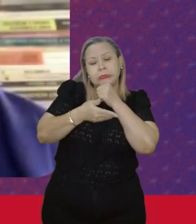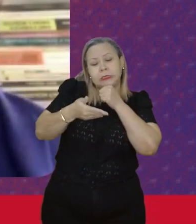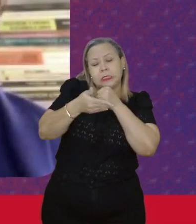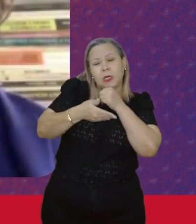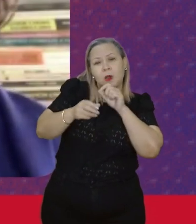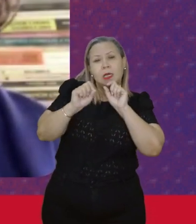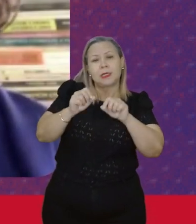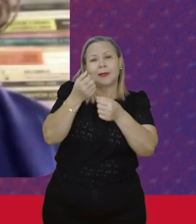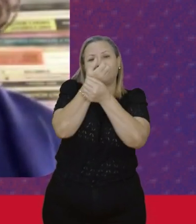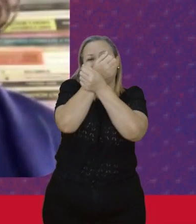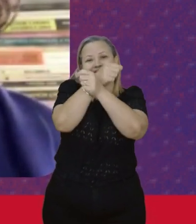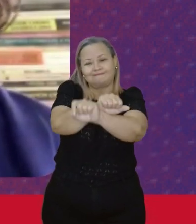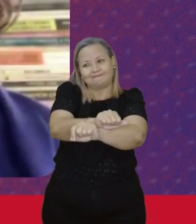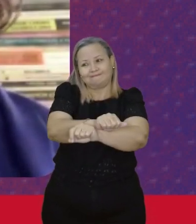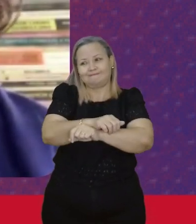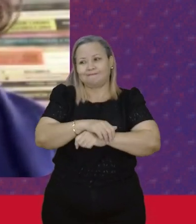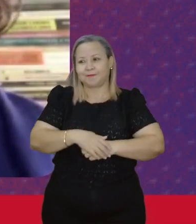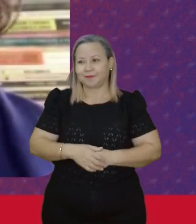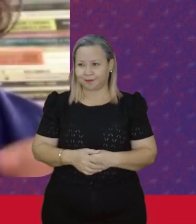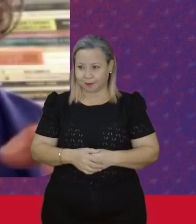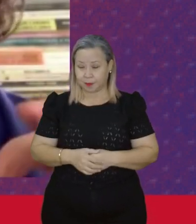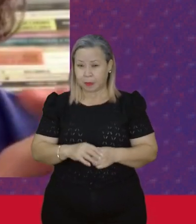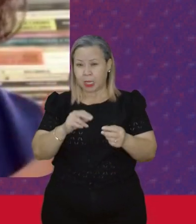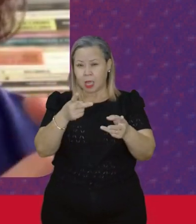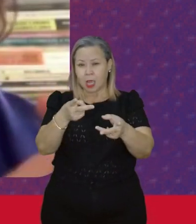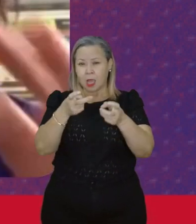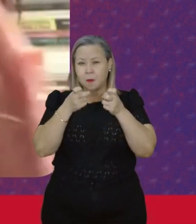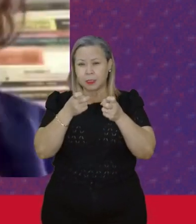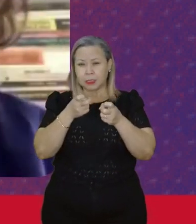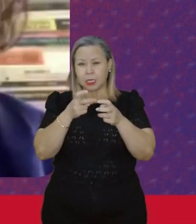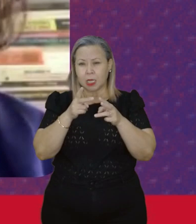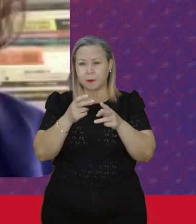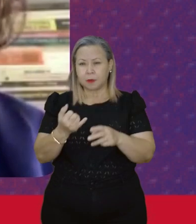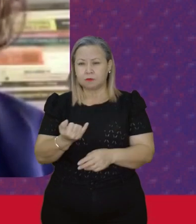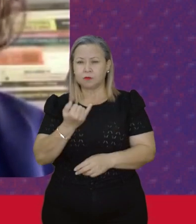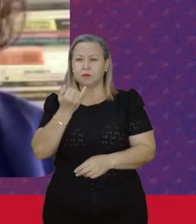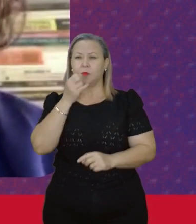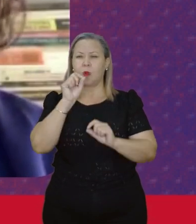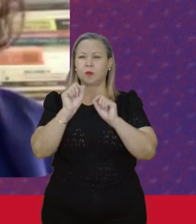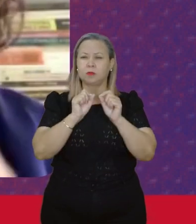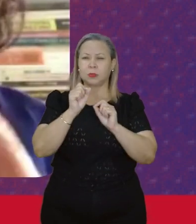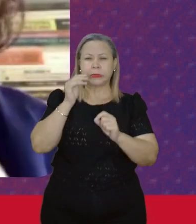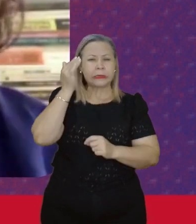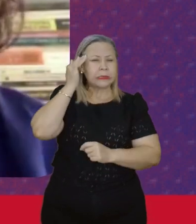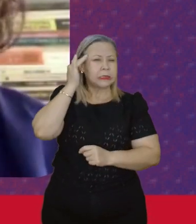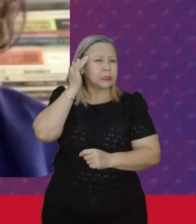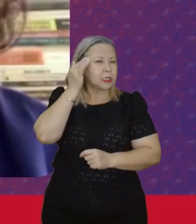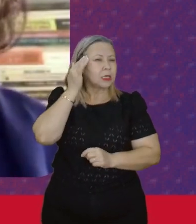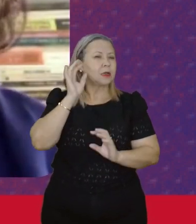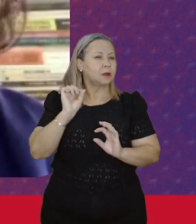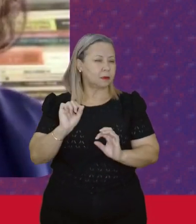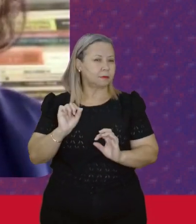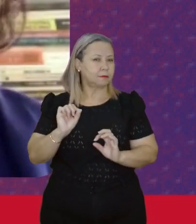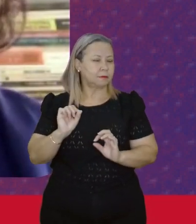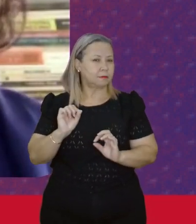da escravidão. Então, vejam como é importante entender isso.